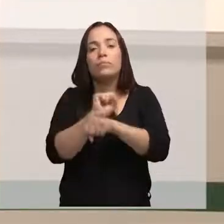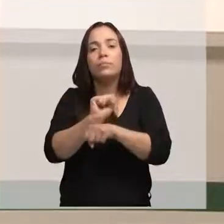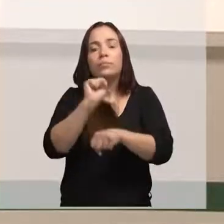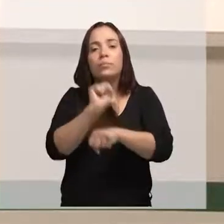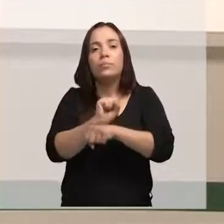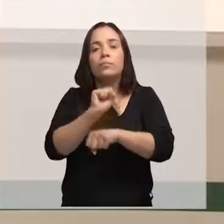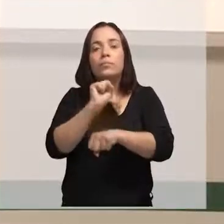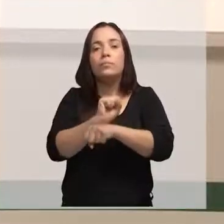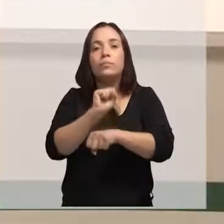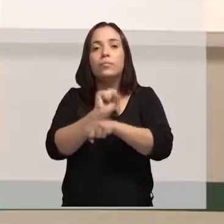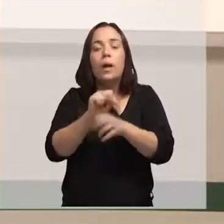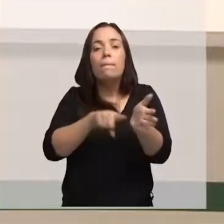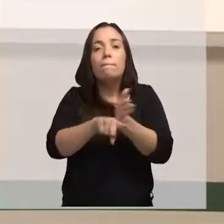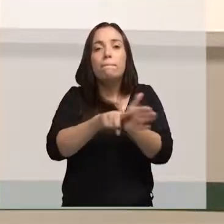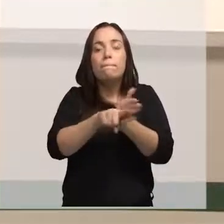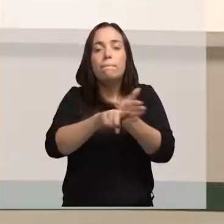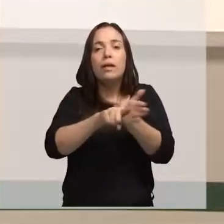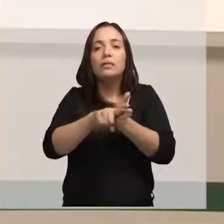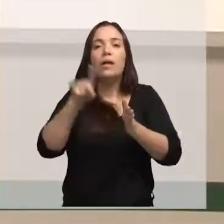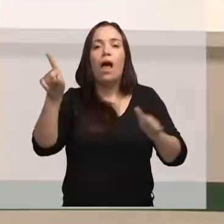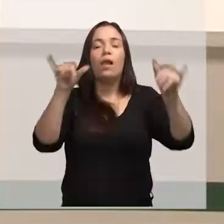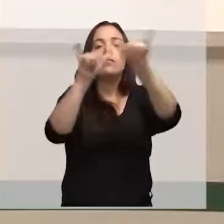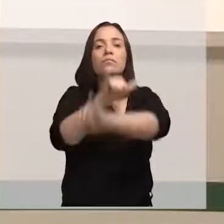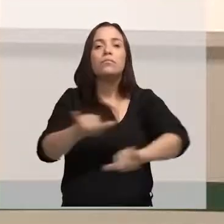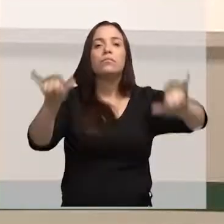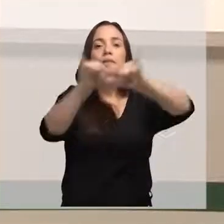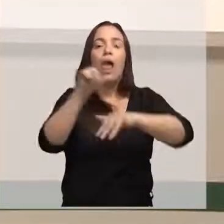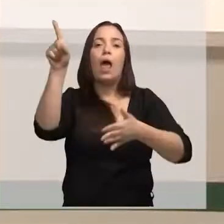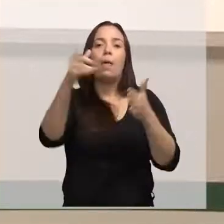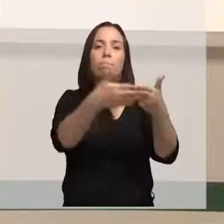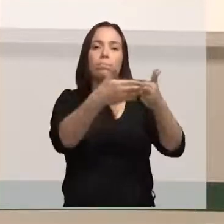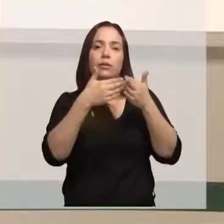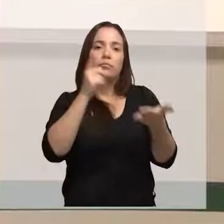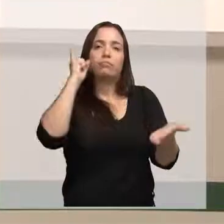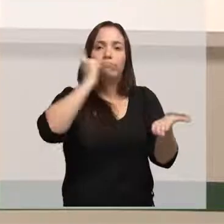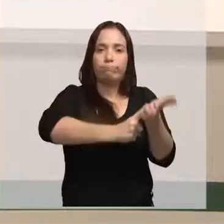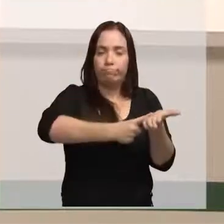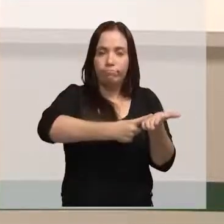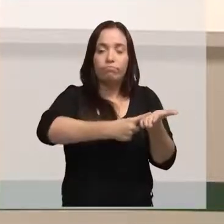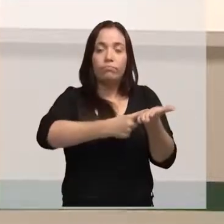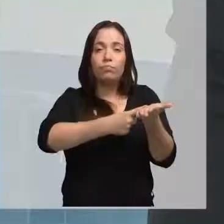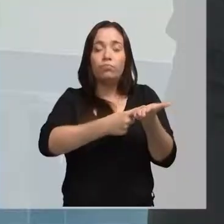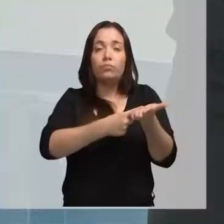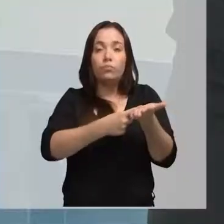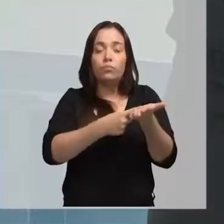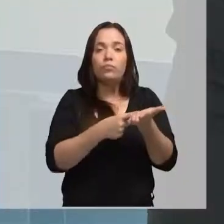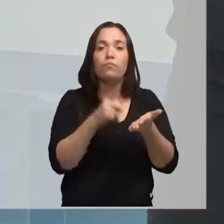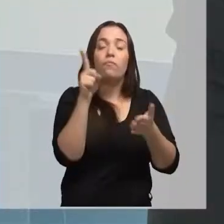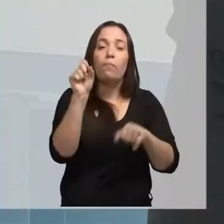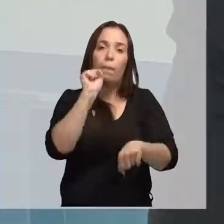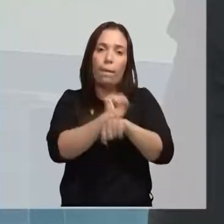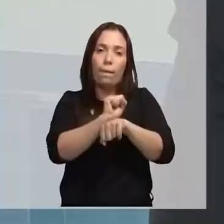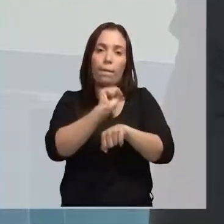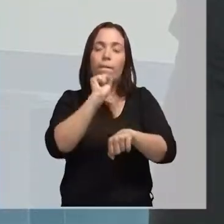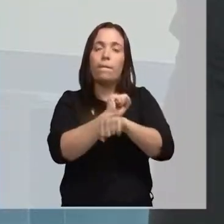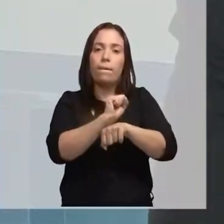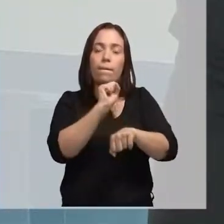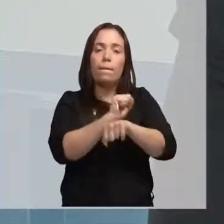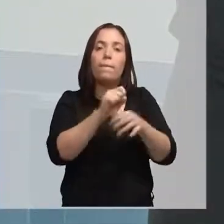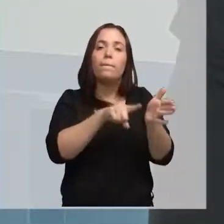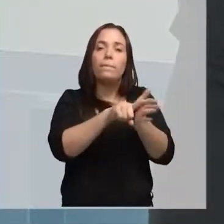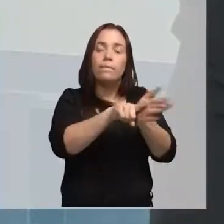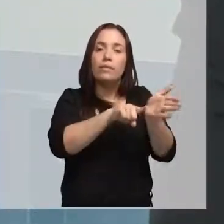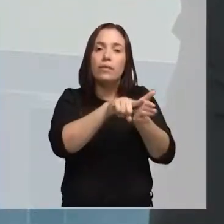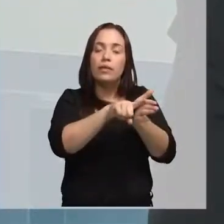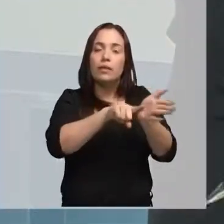ela divulgou, a que ela encomendou. Até a pesquisa dela sair, ou seja, a pesquisa que ela